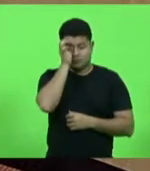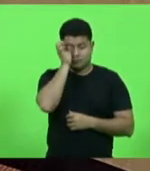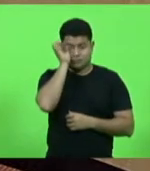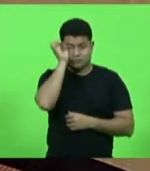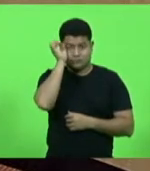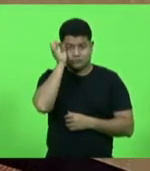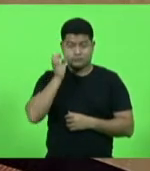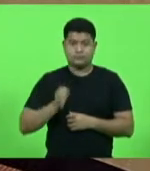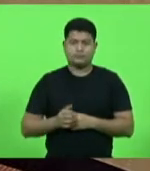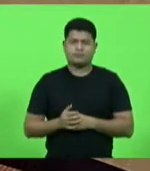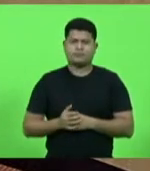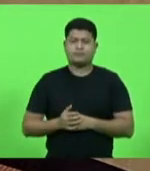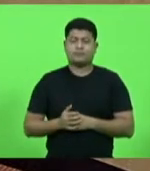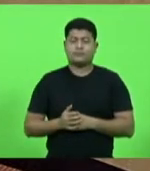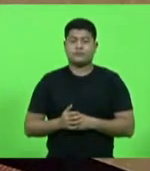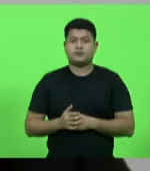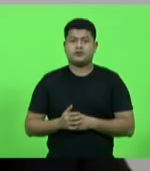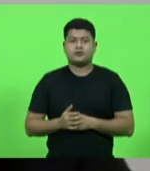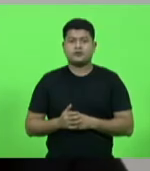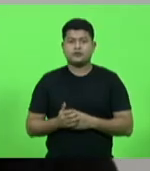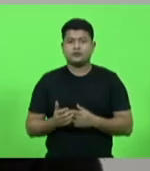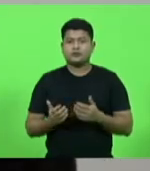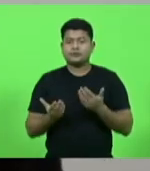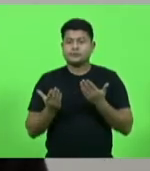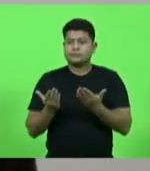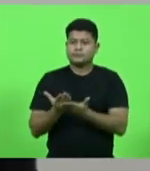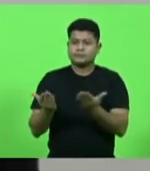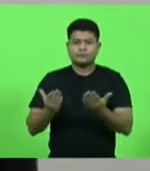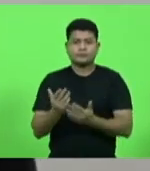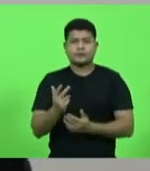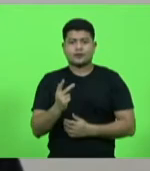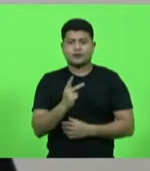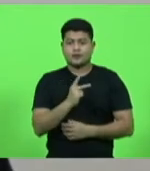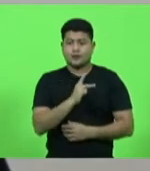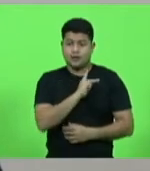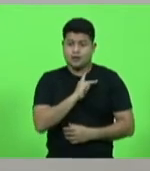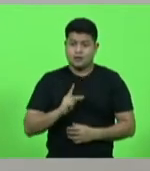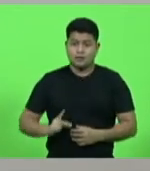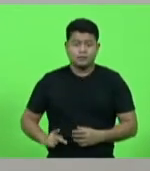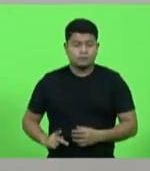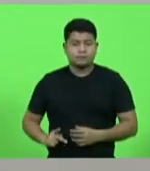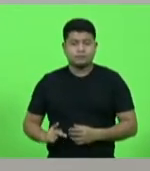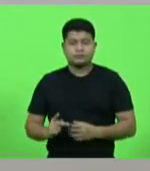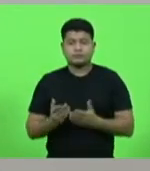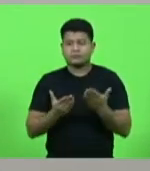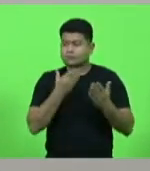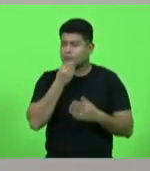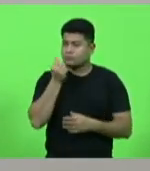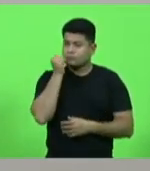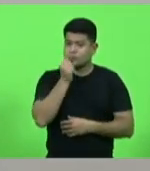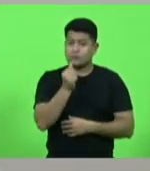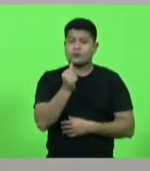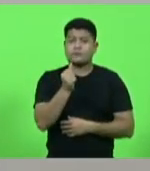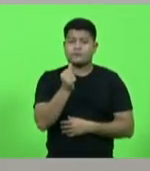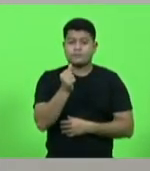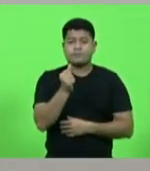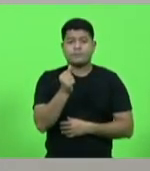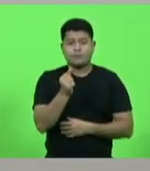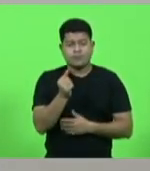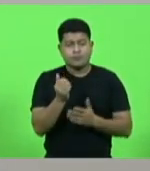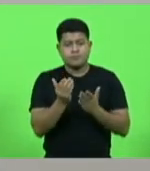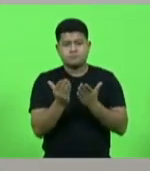Senhor presidente, senhoras e senhores deputados, deputadas,